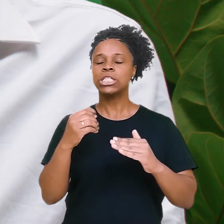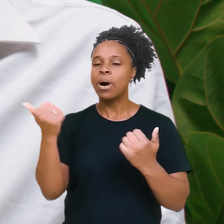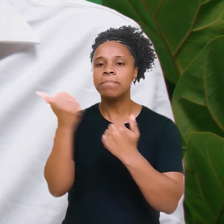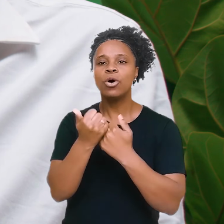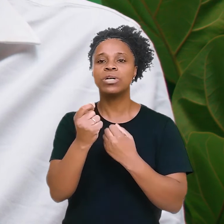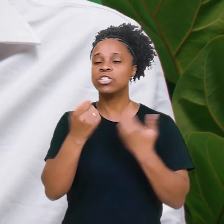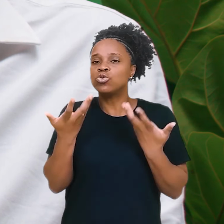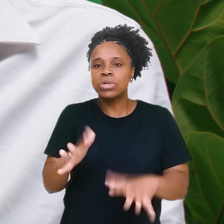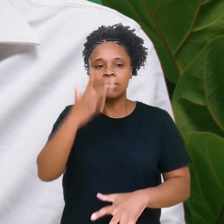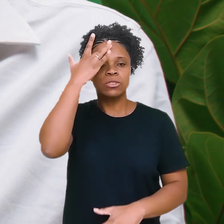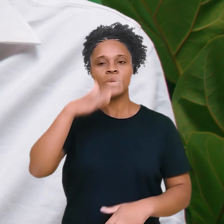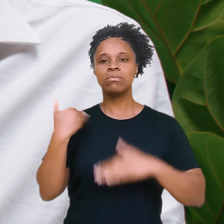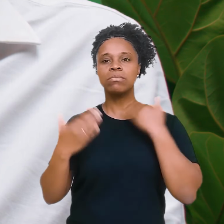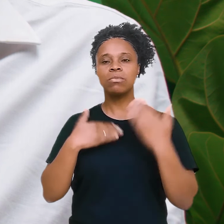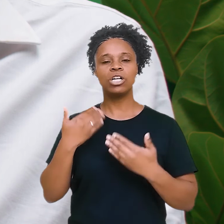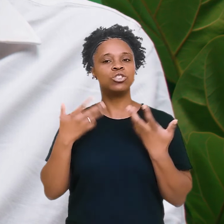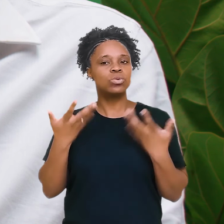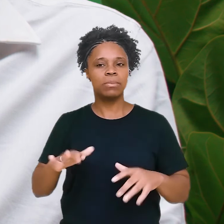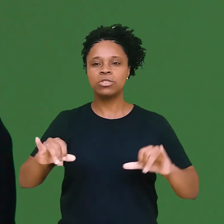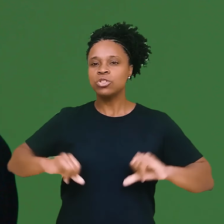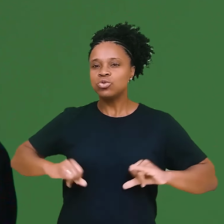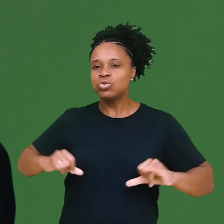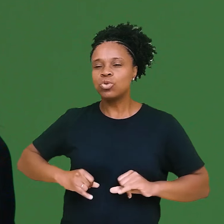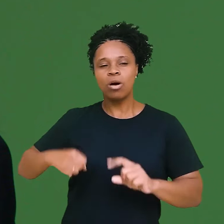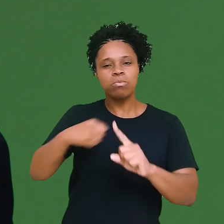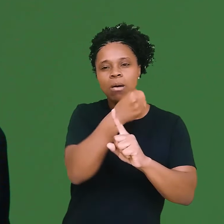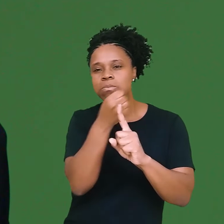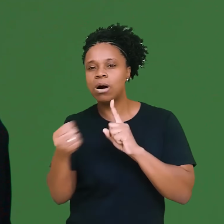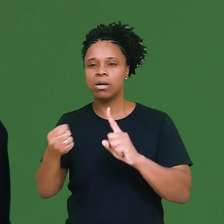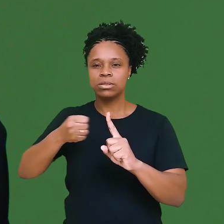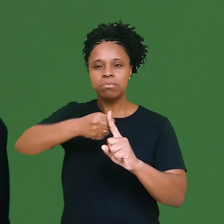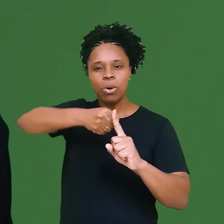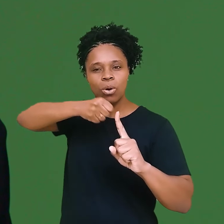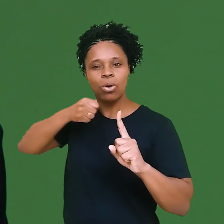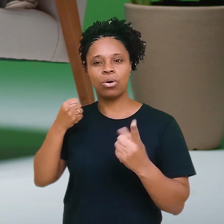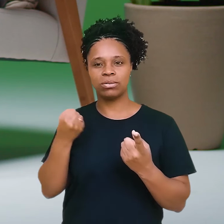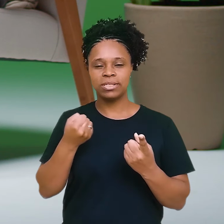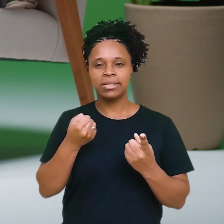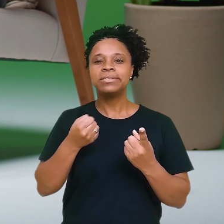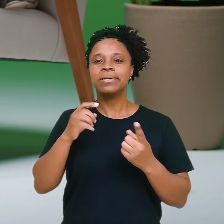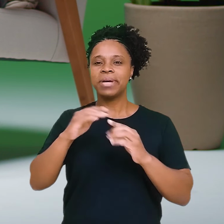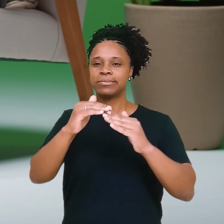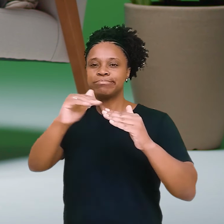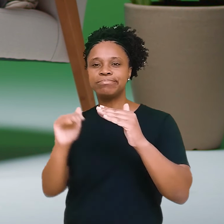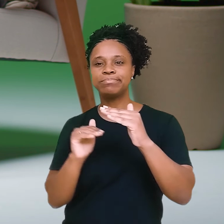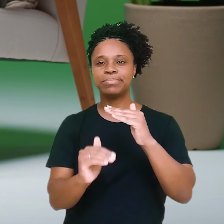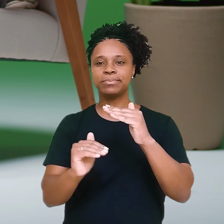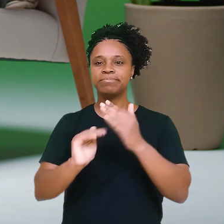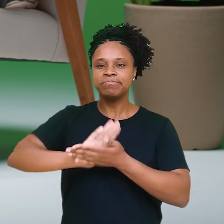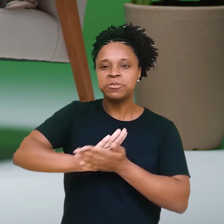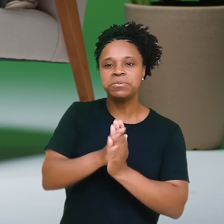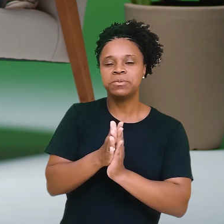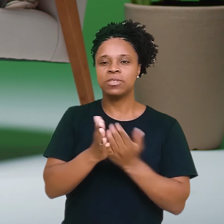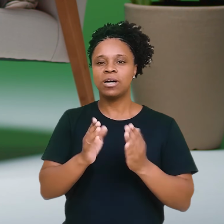importante para isso, para que a gente não morra, para que as pessoas não sofram agressões, para que as pessoas pessoas não sejam diminuídas, para